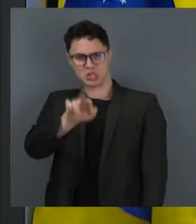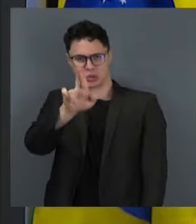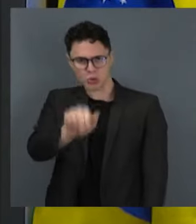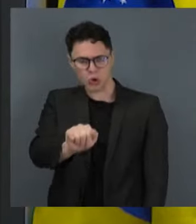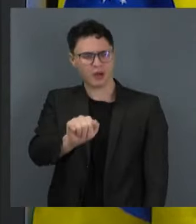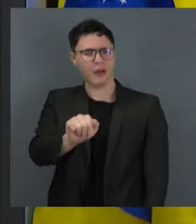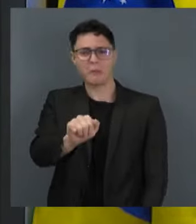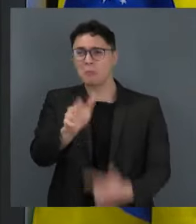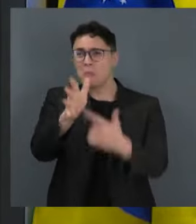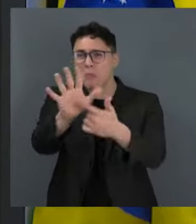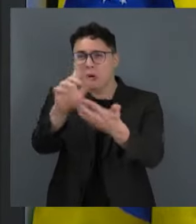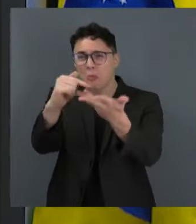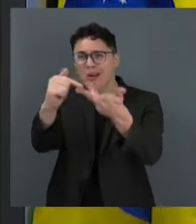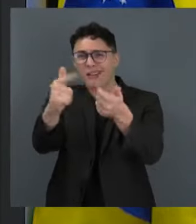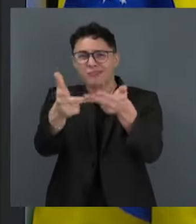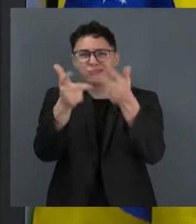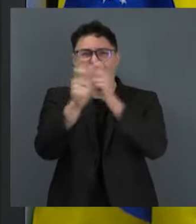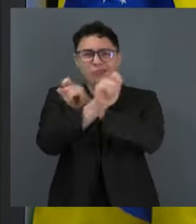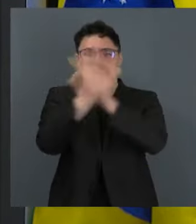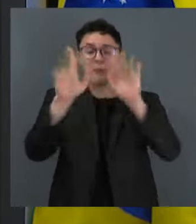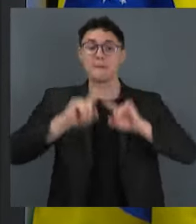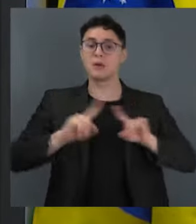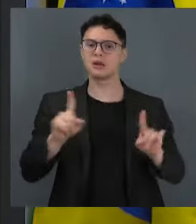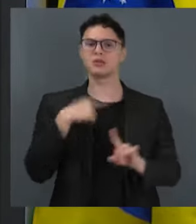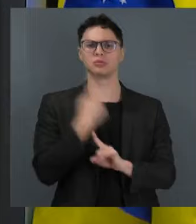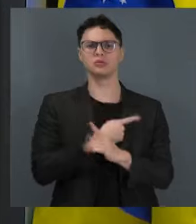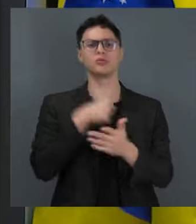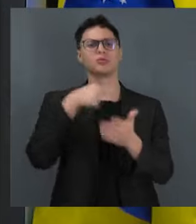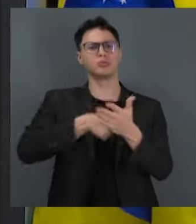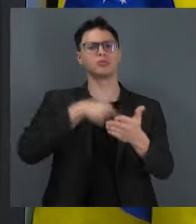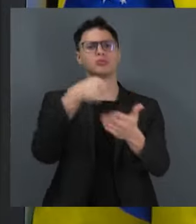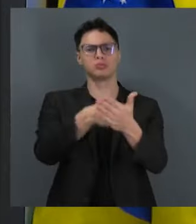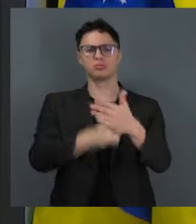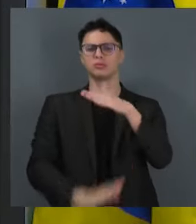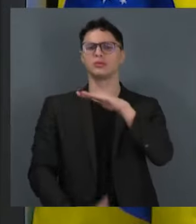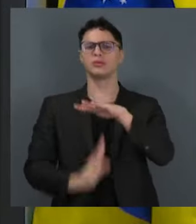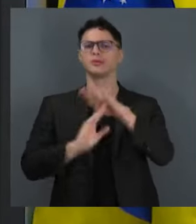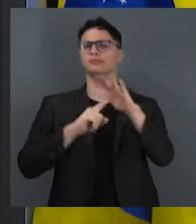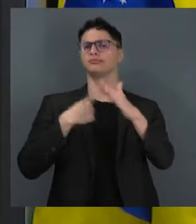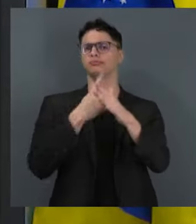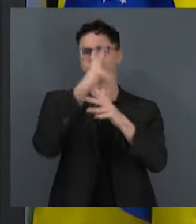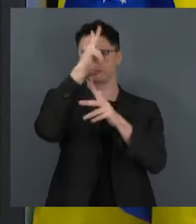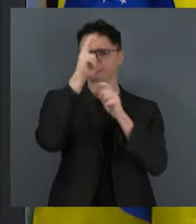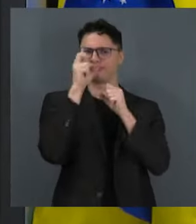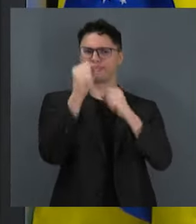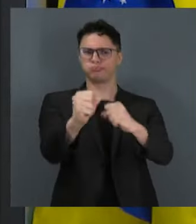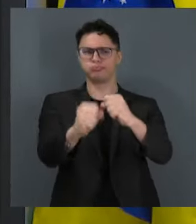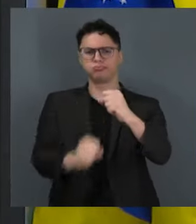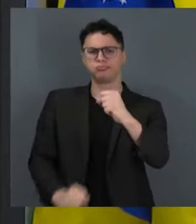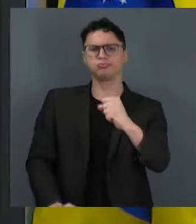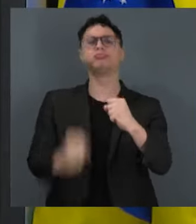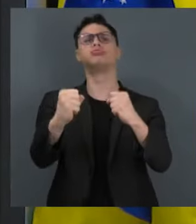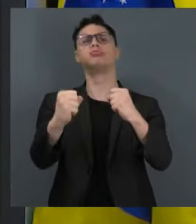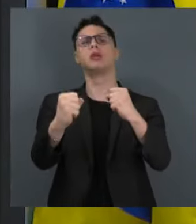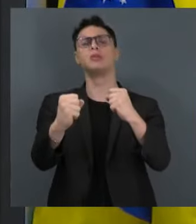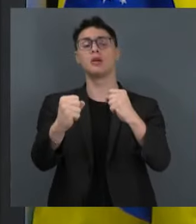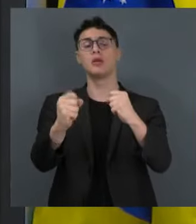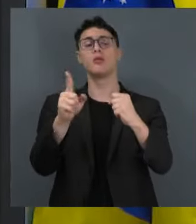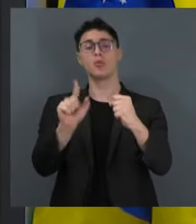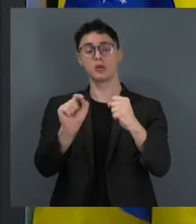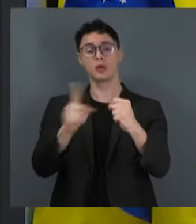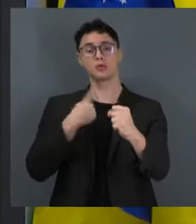estão aí mas nós vamos lutar no limite de nossas forças para que